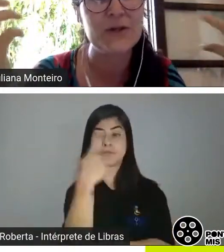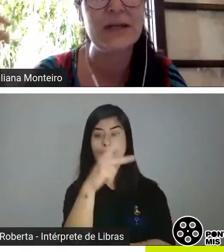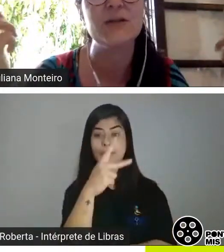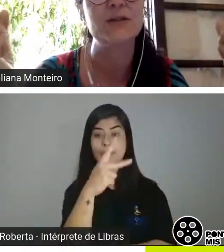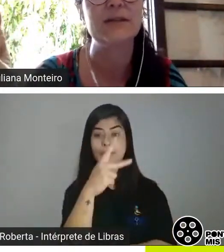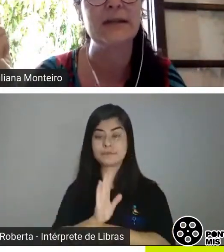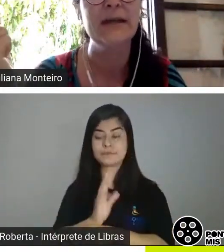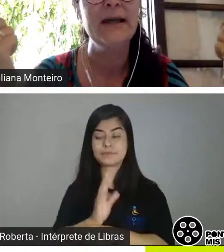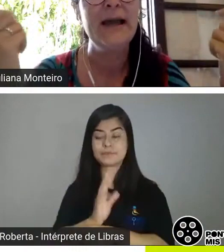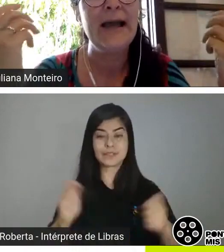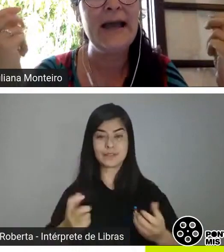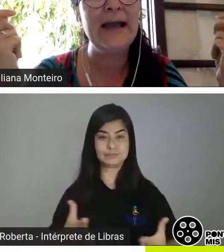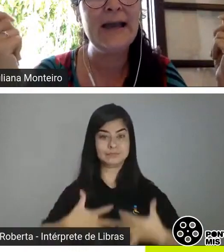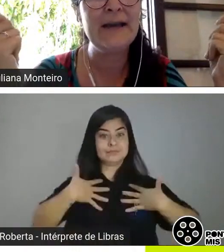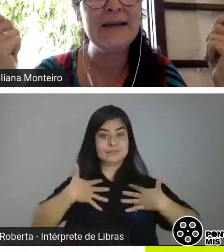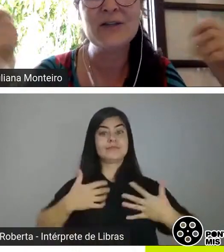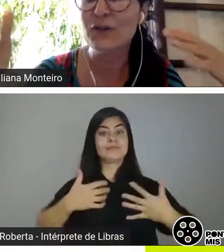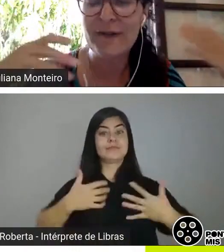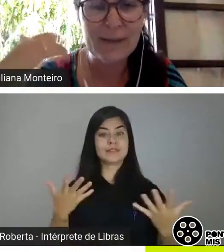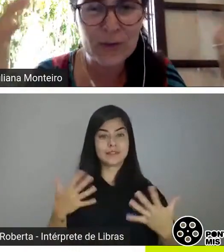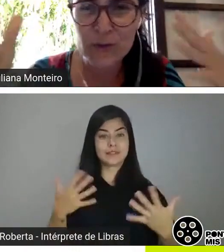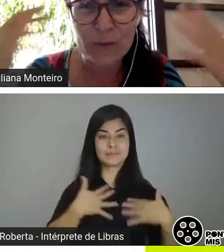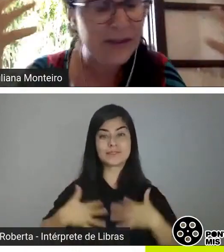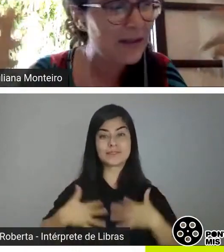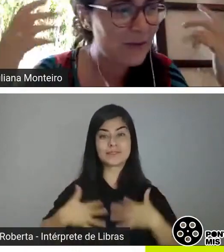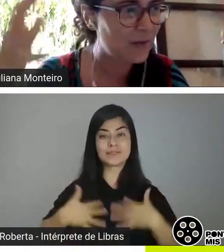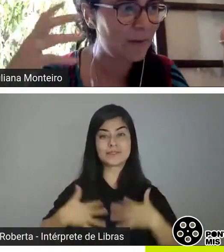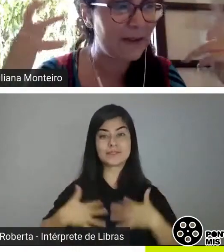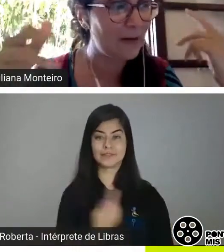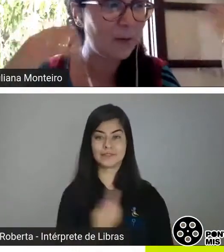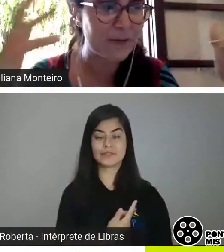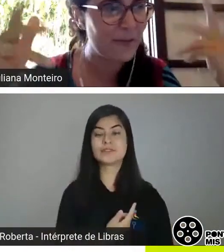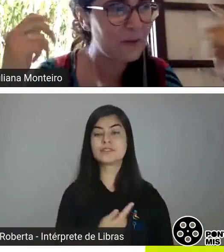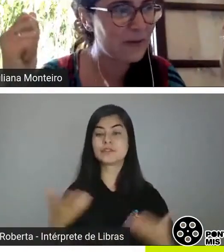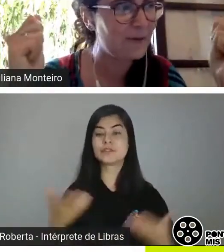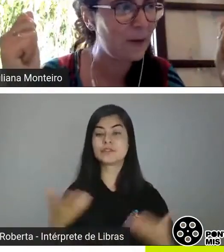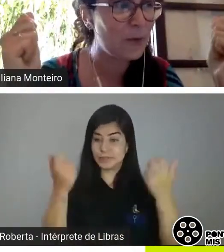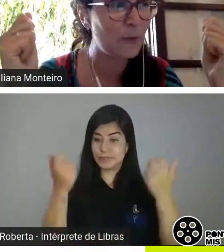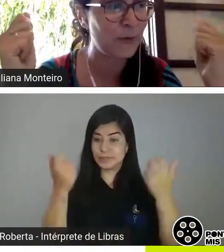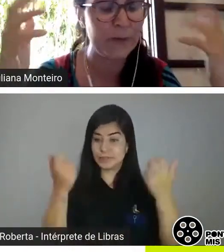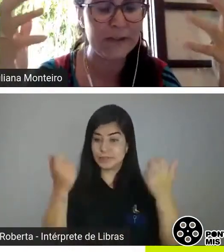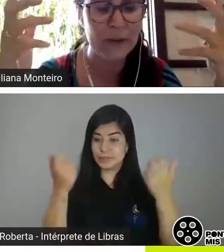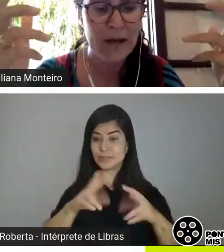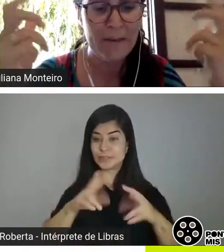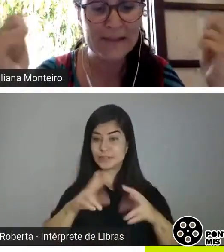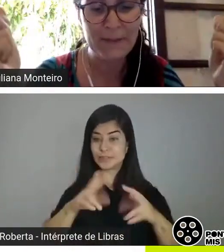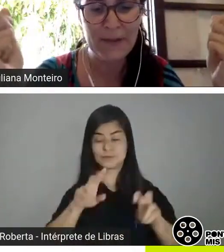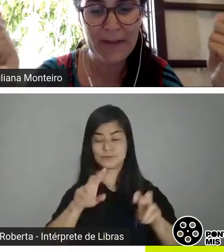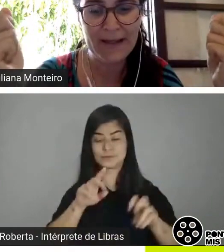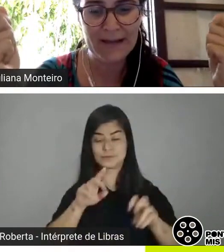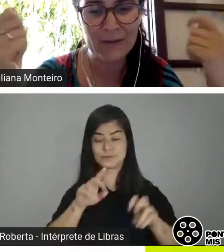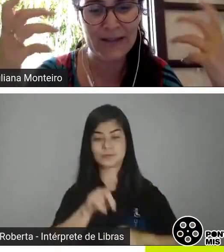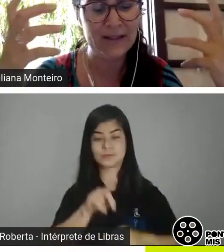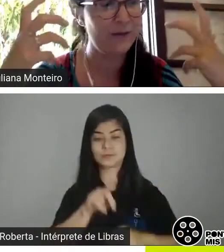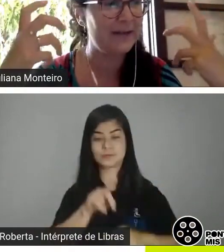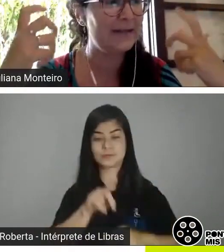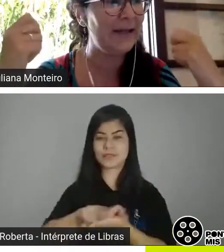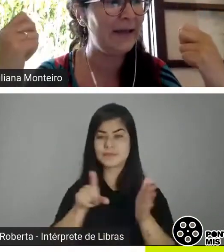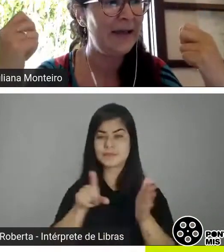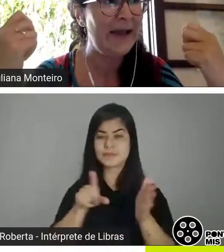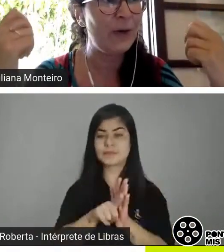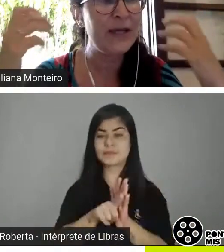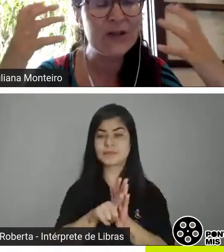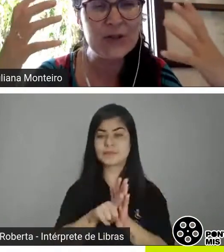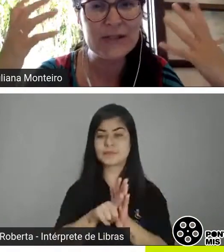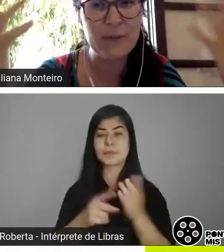mexer com a gente, assim. É, e a gente vai falar muito sobre isso também, tem algumas perguntas que falam muito sobre isso. Mas a primeira que eu queria te